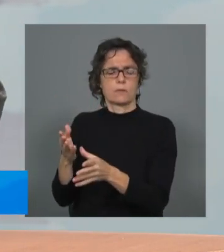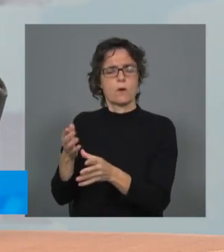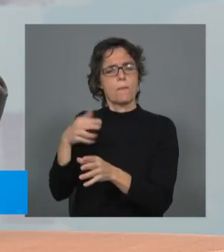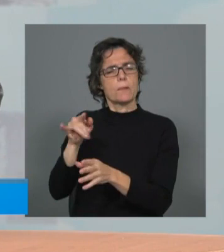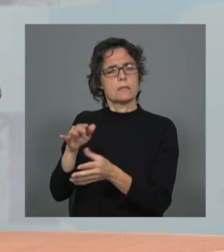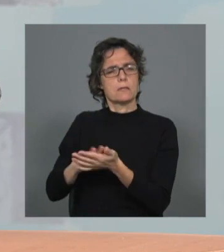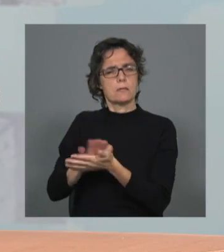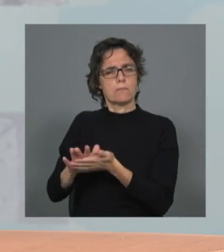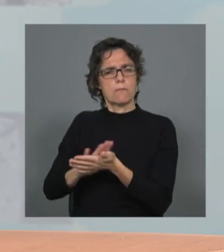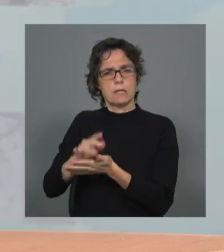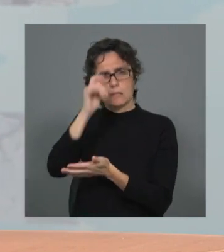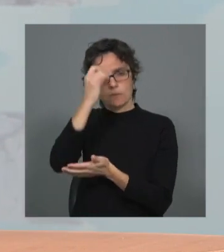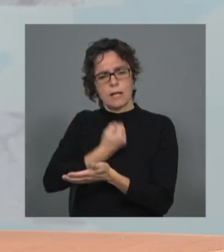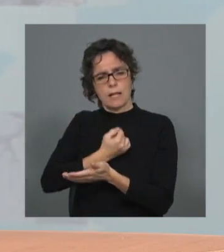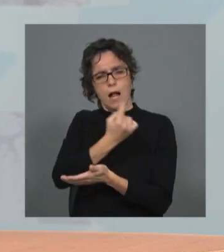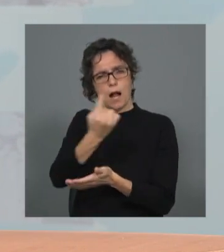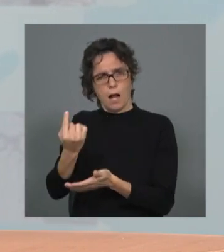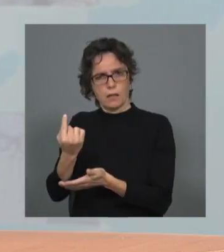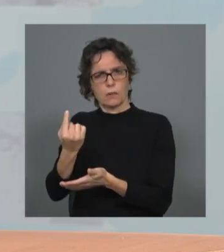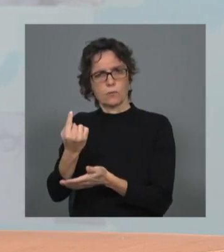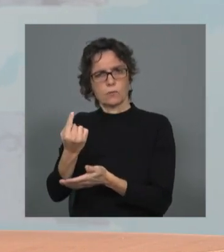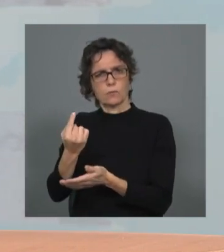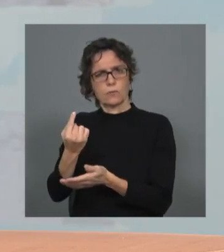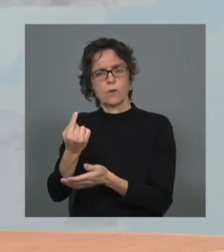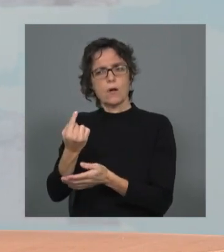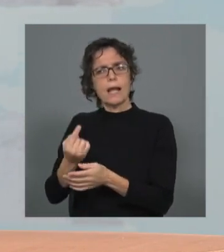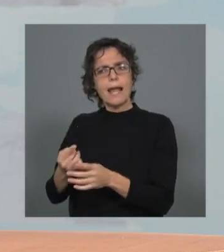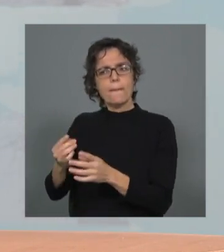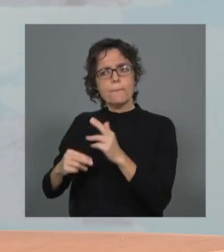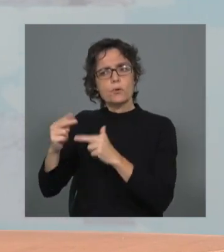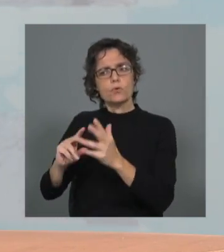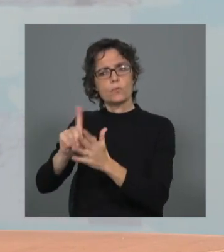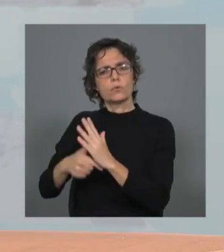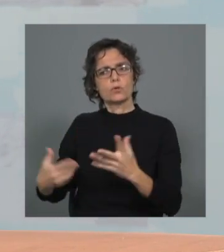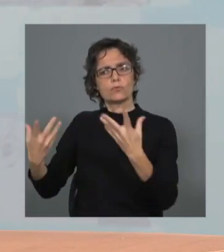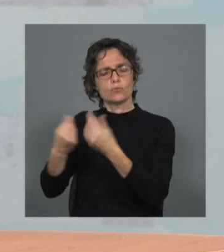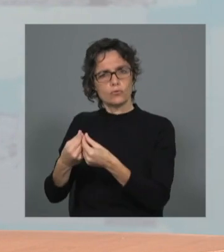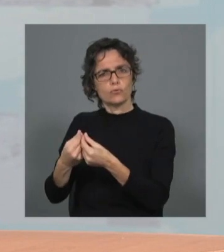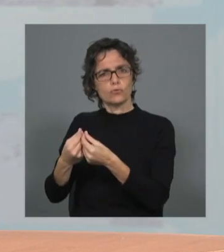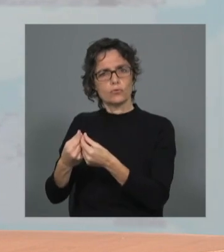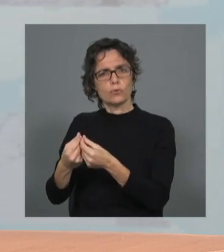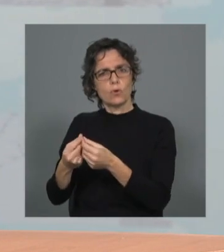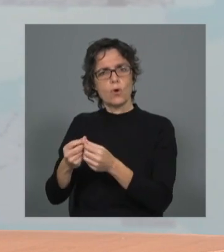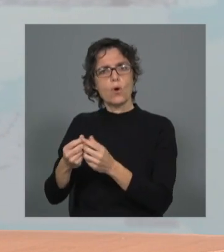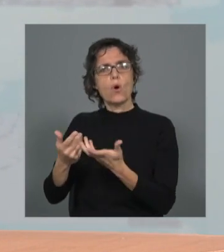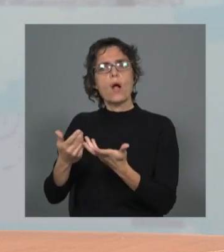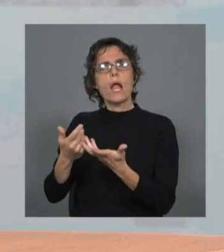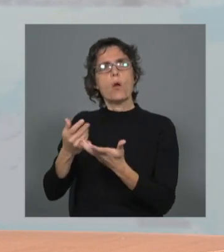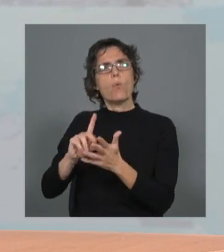a identidade de cada um, promover efetivamente um projeto comum que seja reconhecível pelo resto do mundo como um projeto de